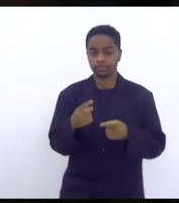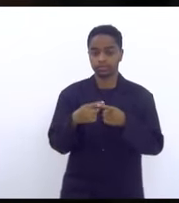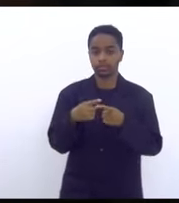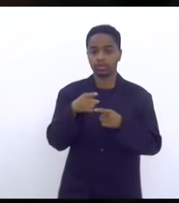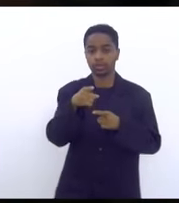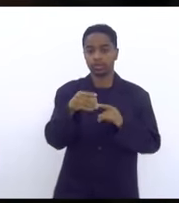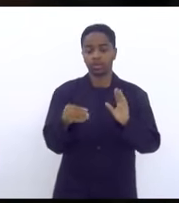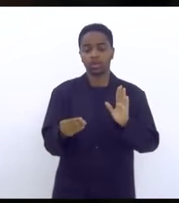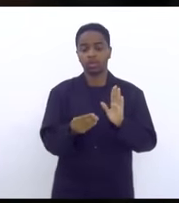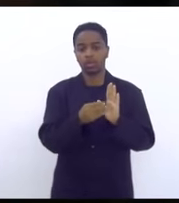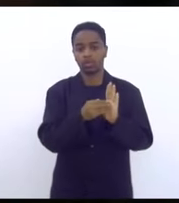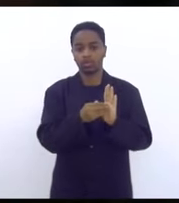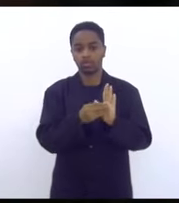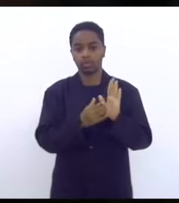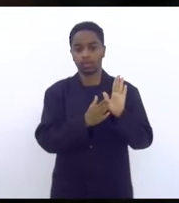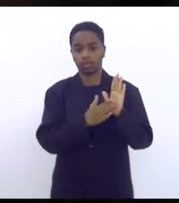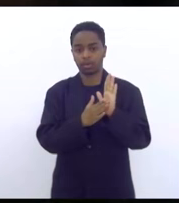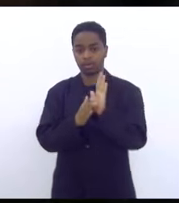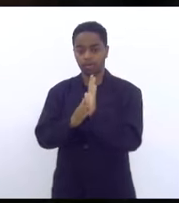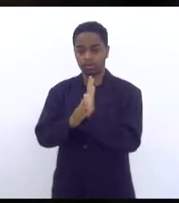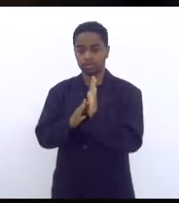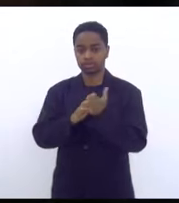incluiu, pelas propostas,